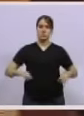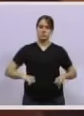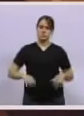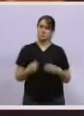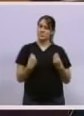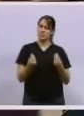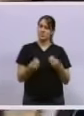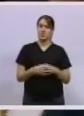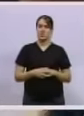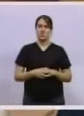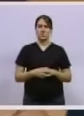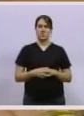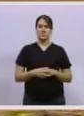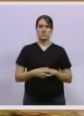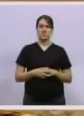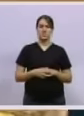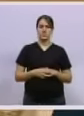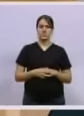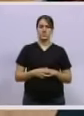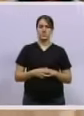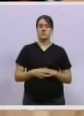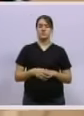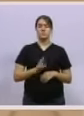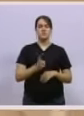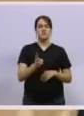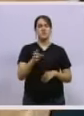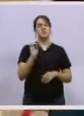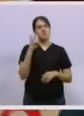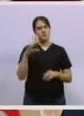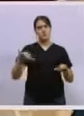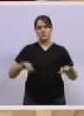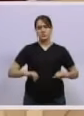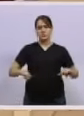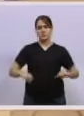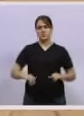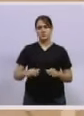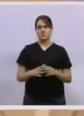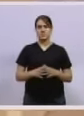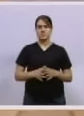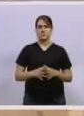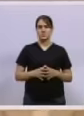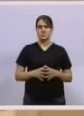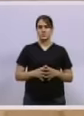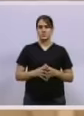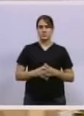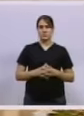sem sofrer? Tem não, gente, isso é conversa. Quando a gente ama alguém, a gente perde o juízo, a gente perde o